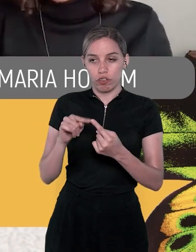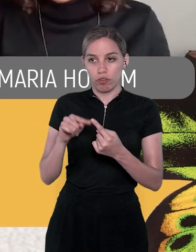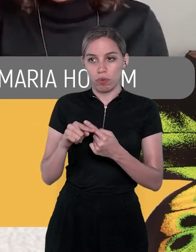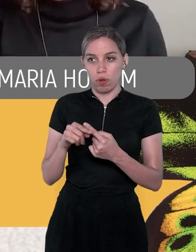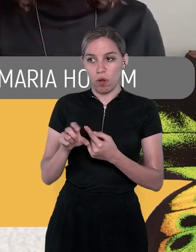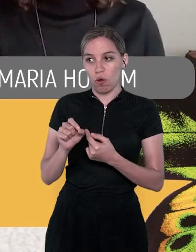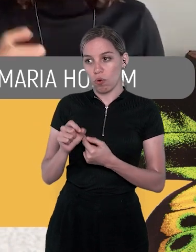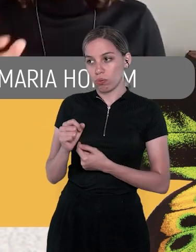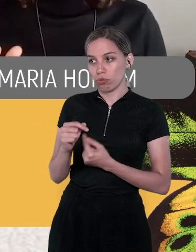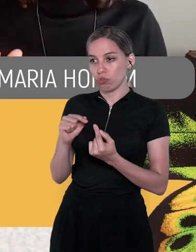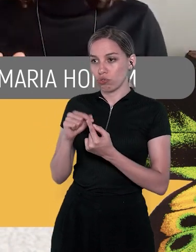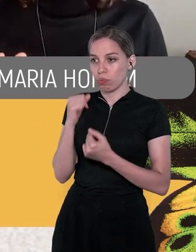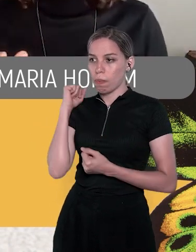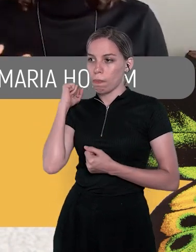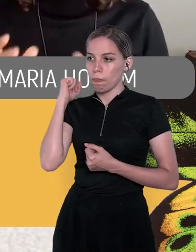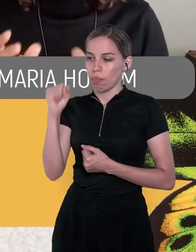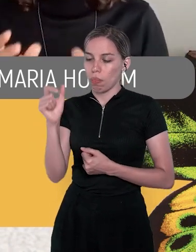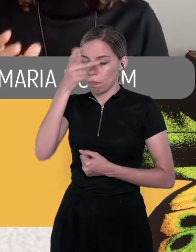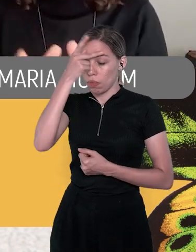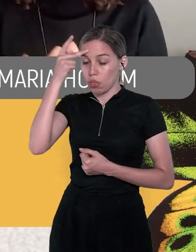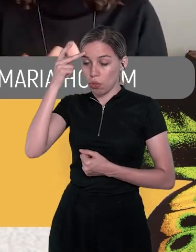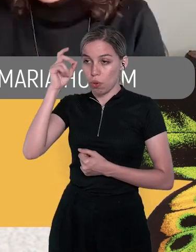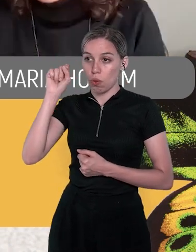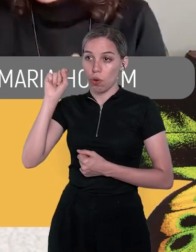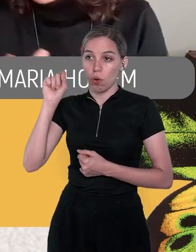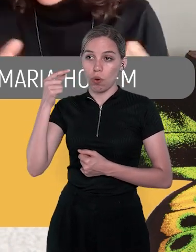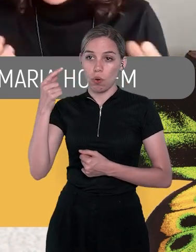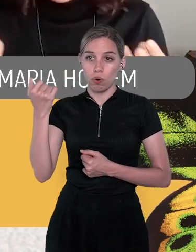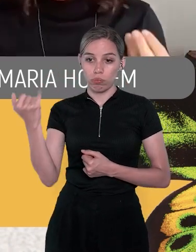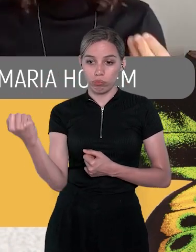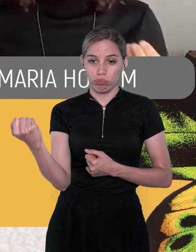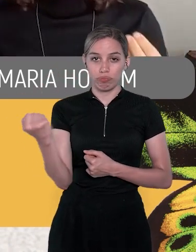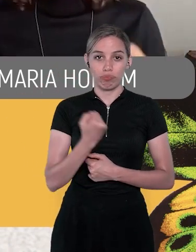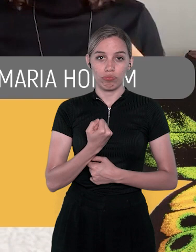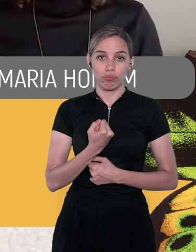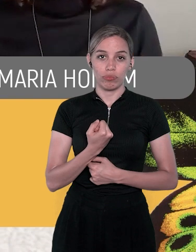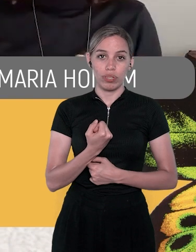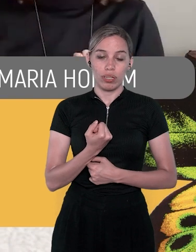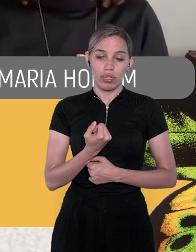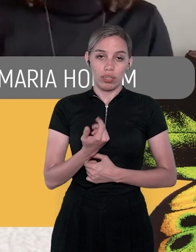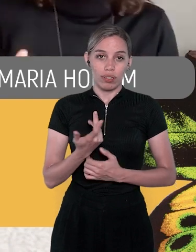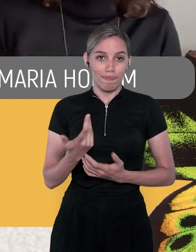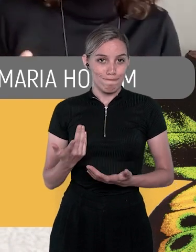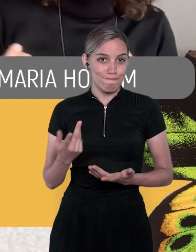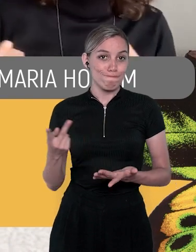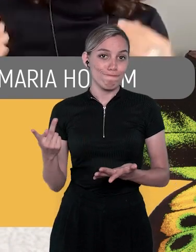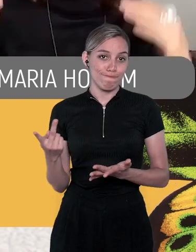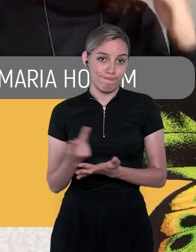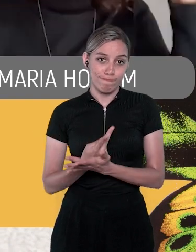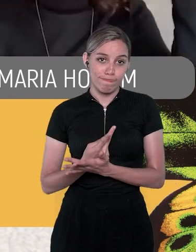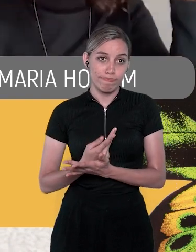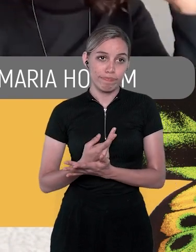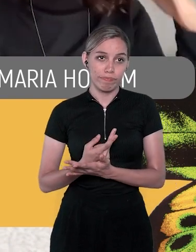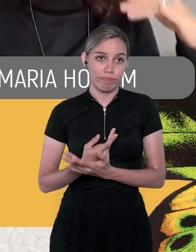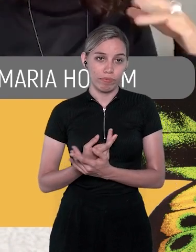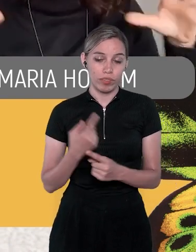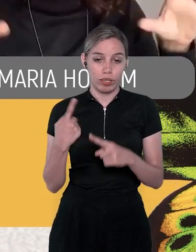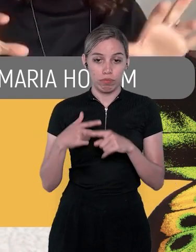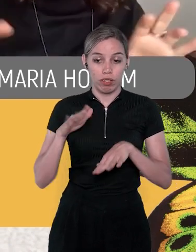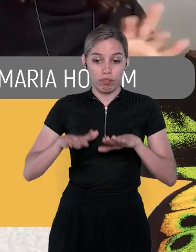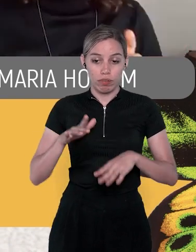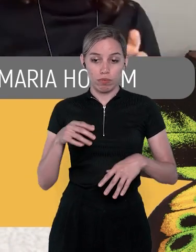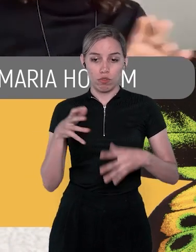matar ou por matar o outro, porque aí é muito difícil. E às vezes a gente confunde